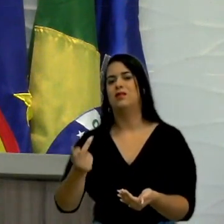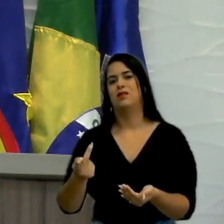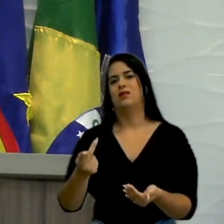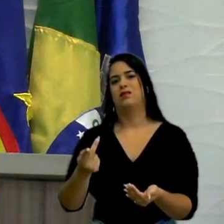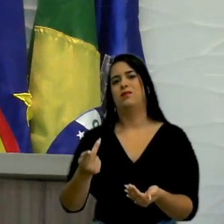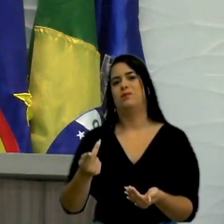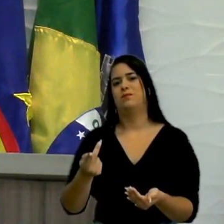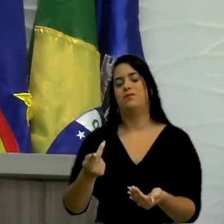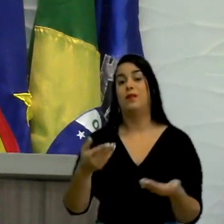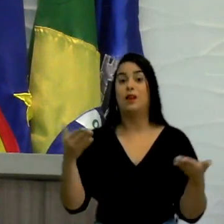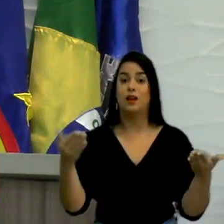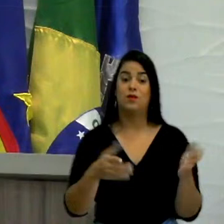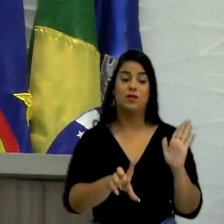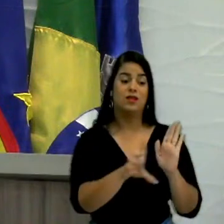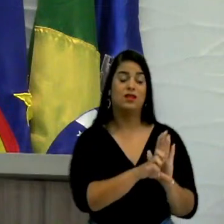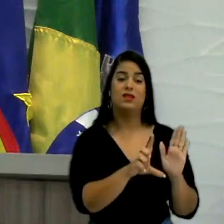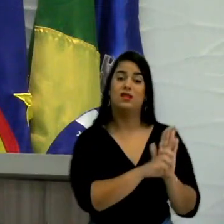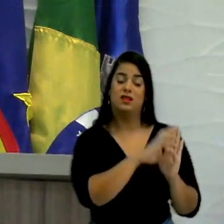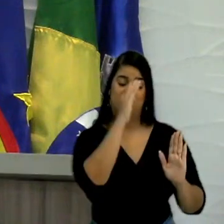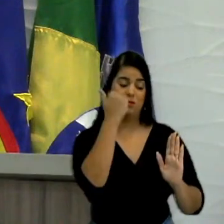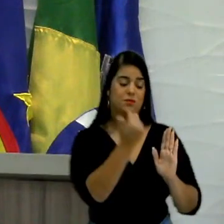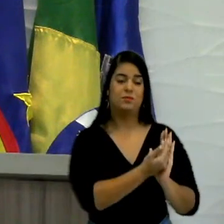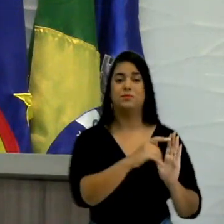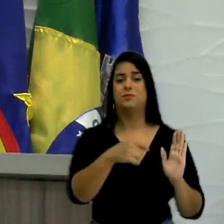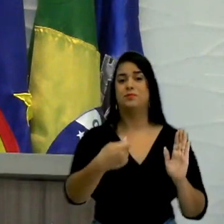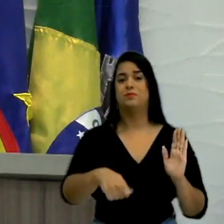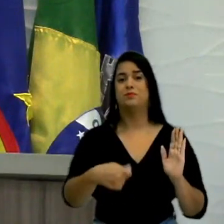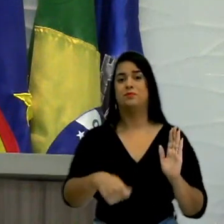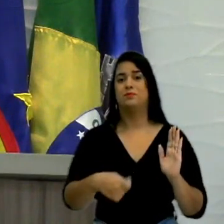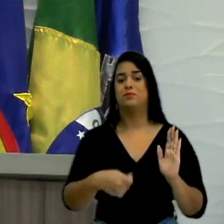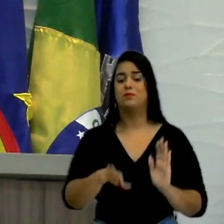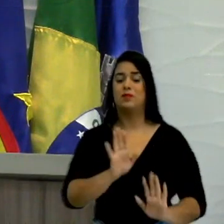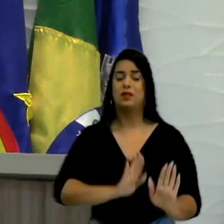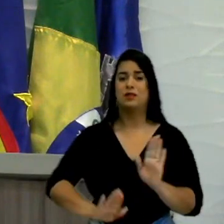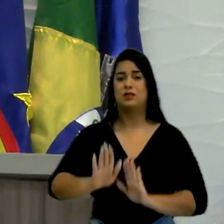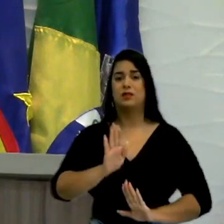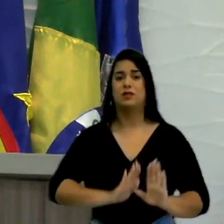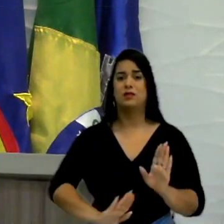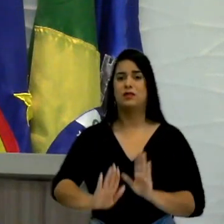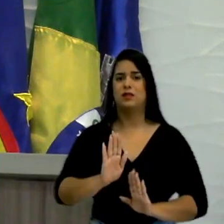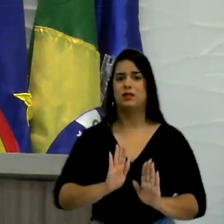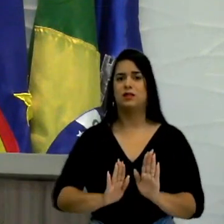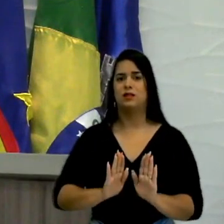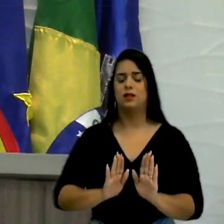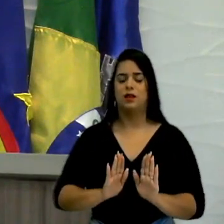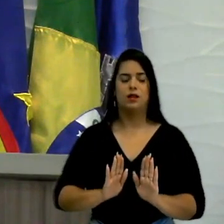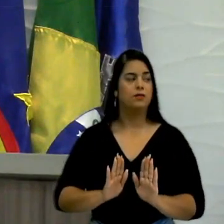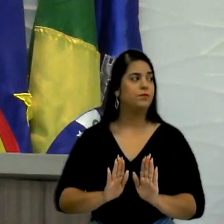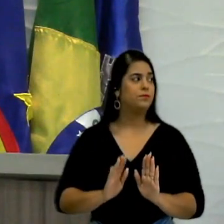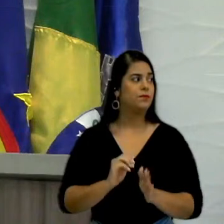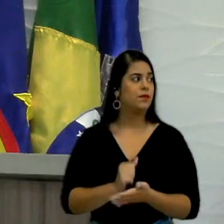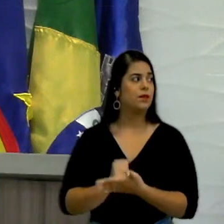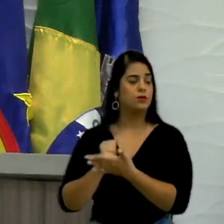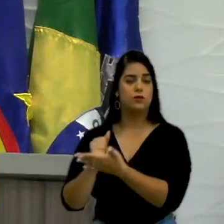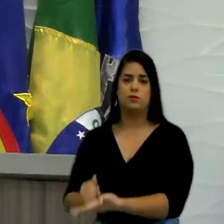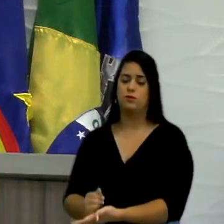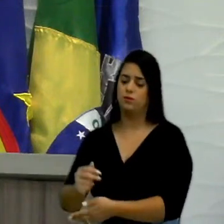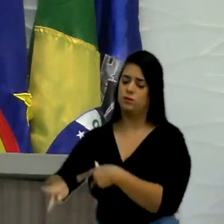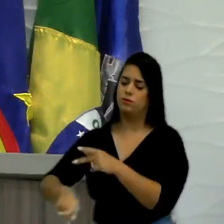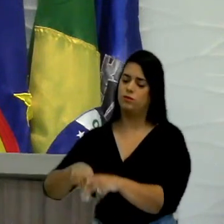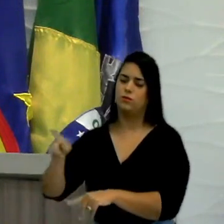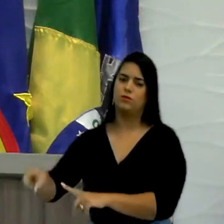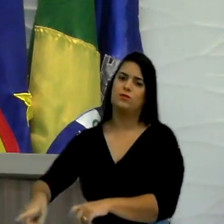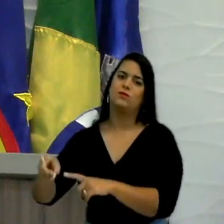que agora é lei, né, está atendendo a demanda do nosso povo do campo, e nosso agricultor, agricultora, pode tirar a